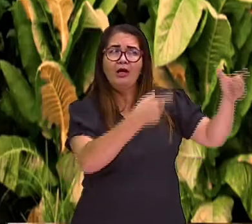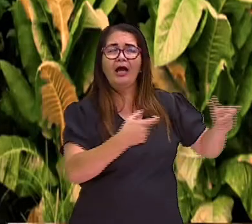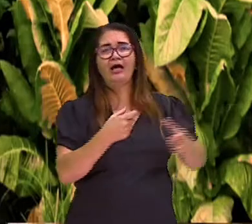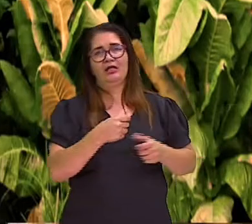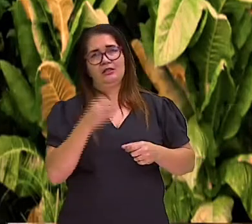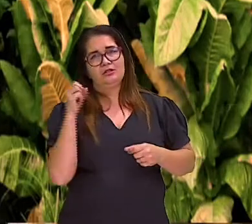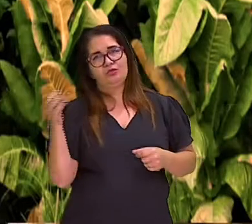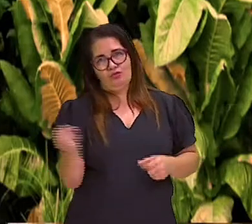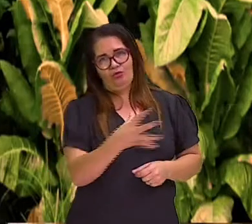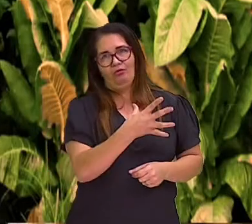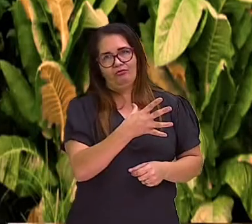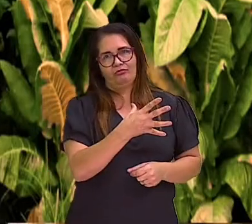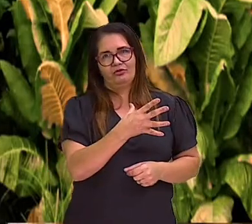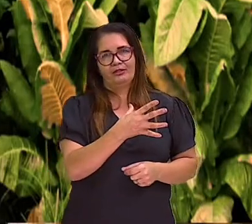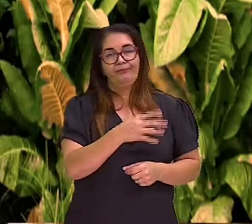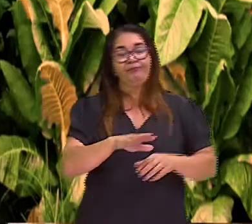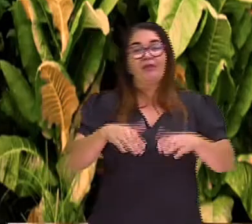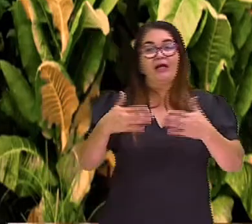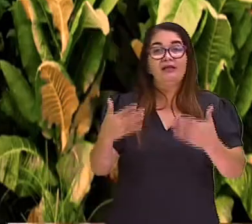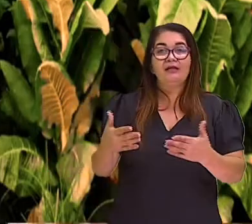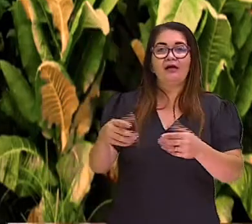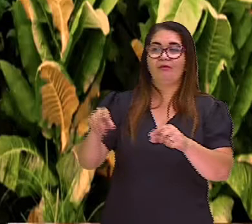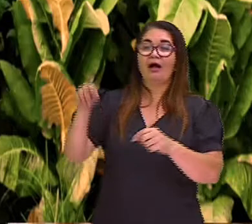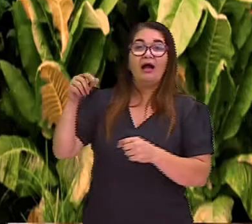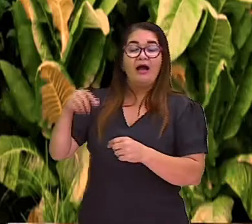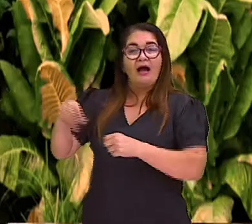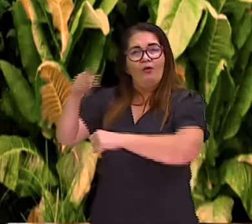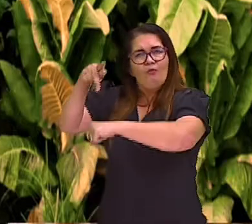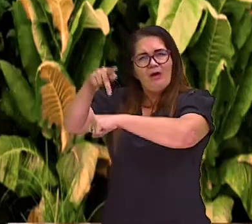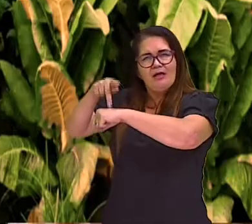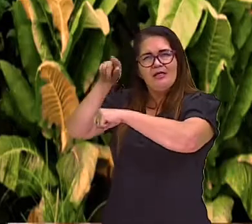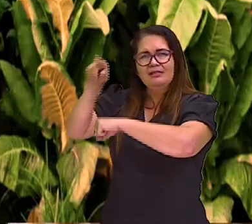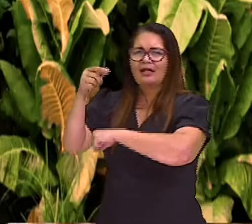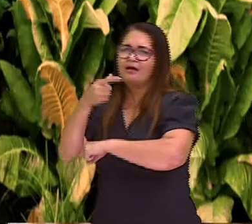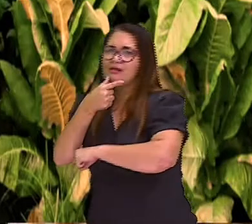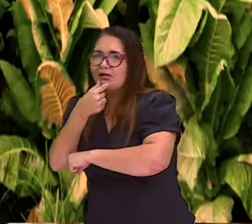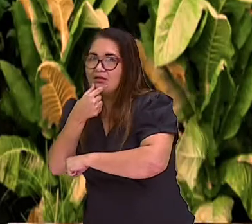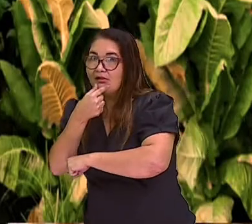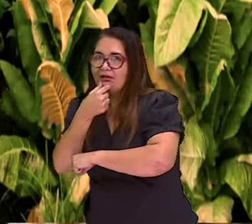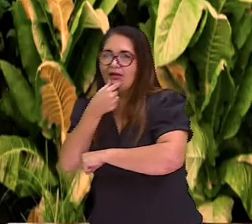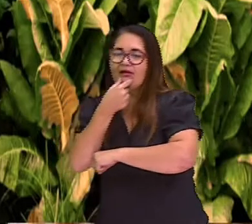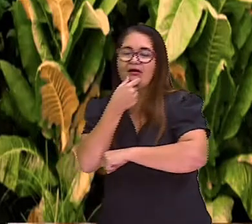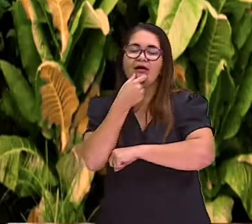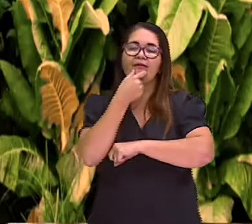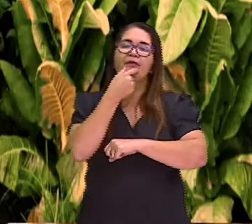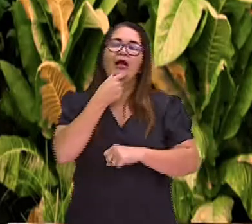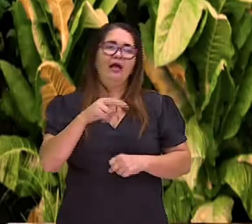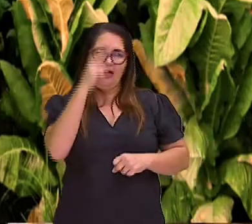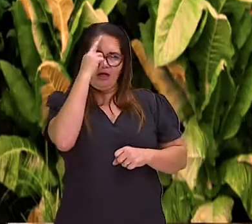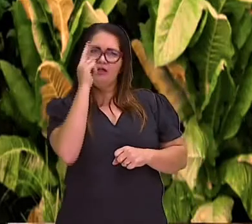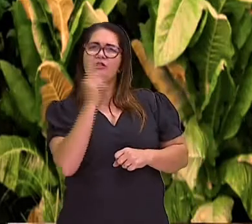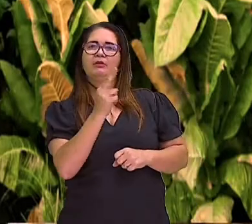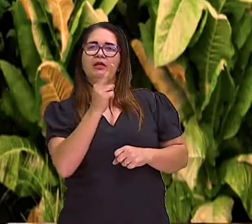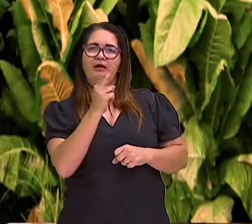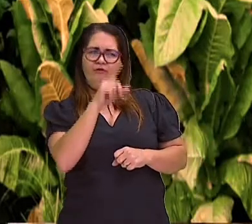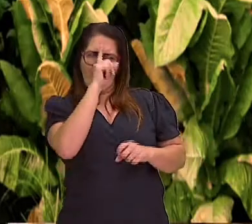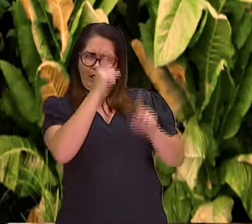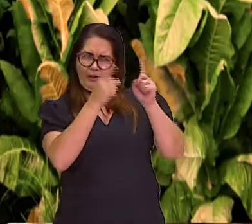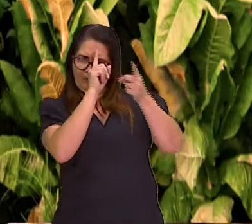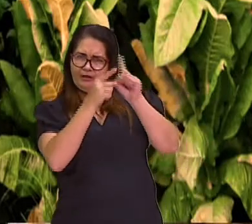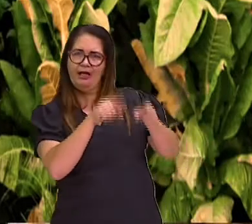primeira resultou no desenvolvimento e autonomia das colônias. Já a segunda, que só se preocupava